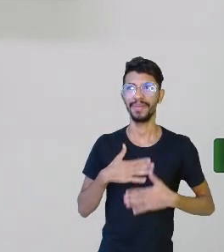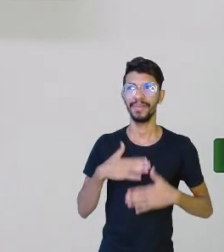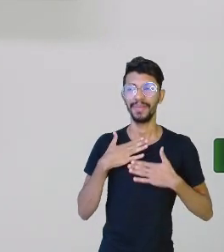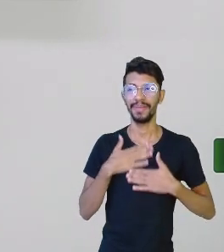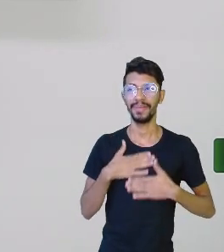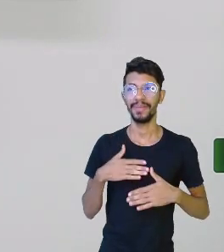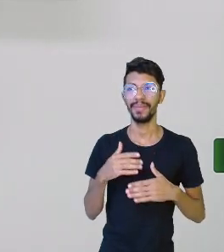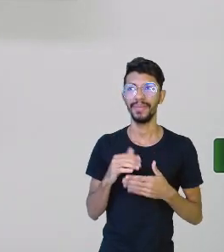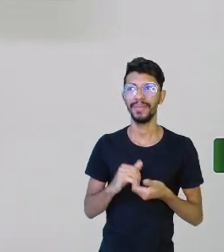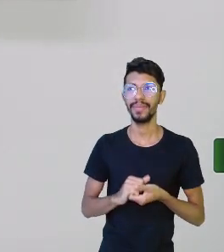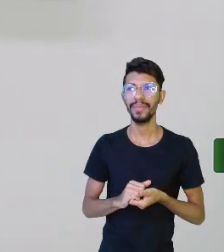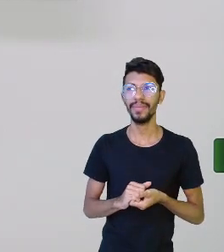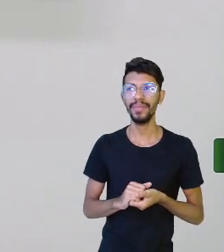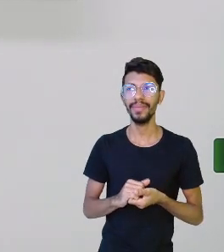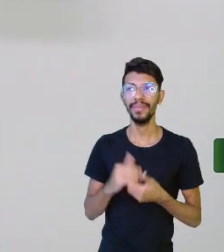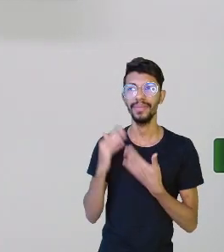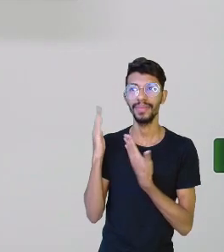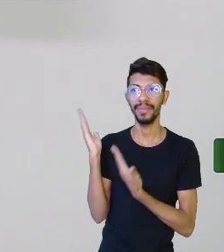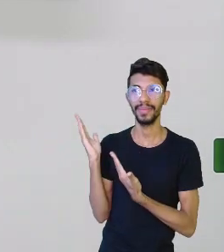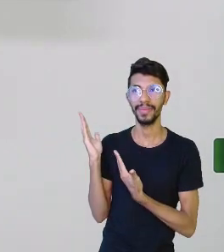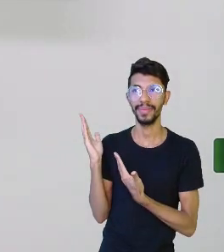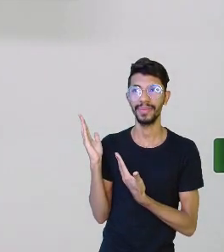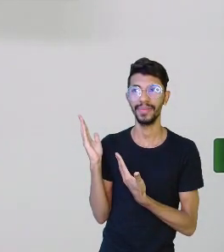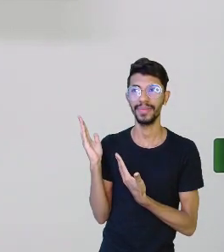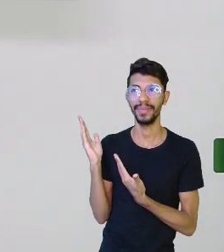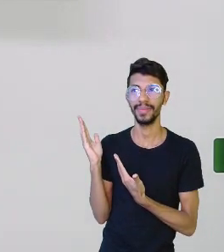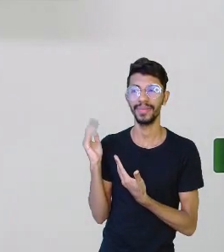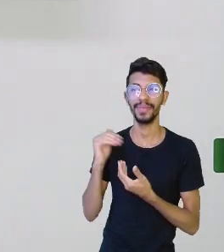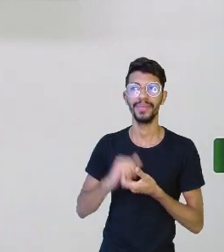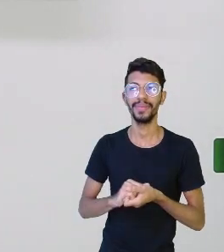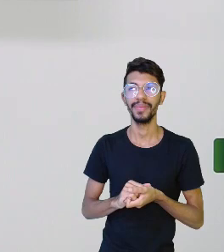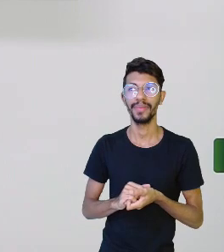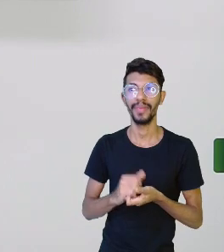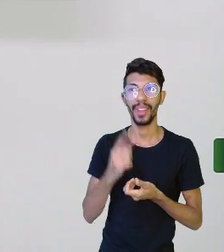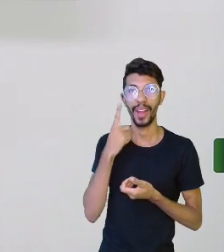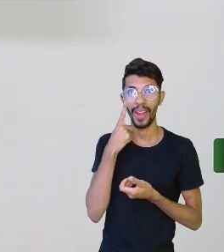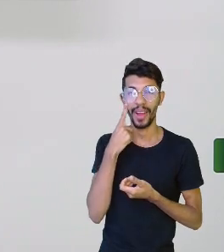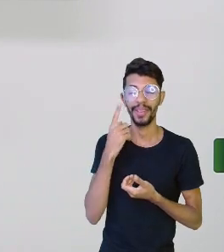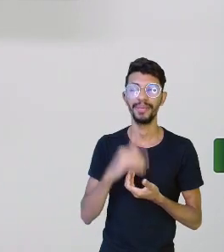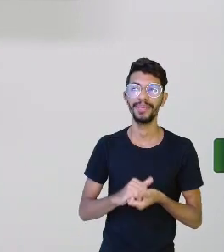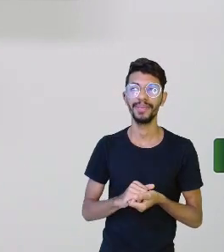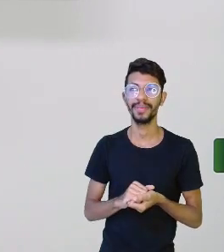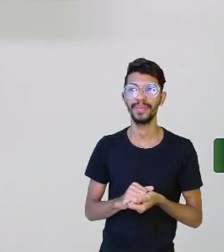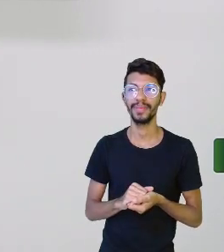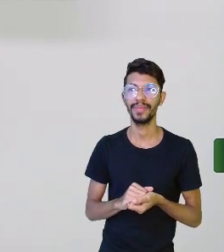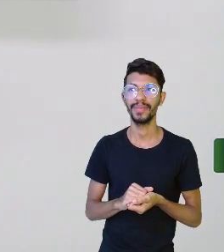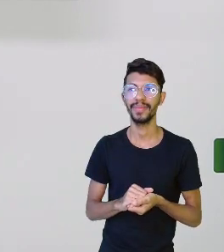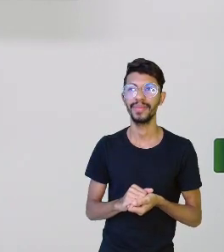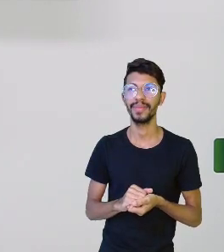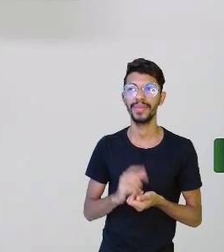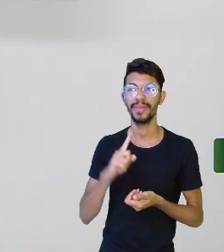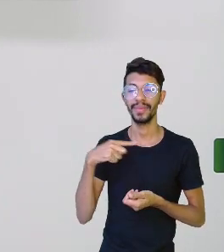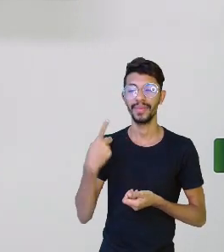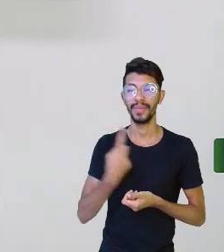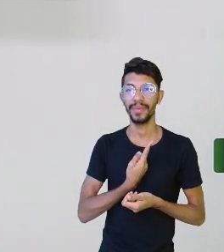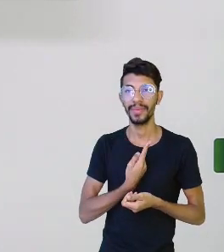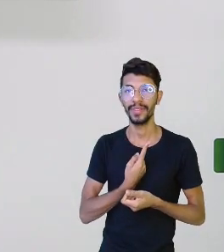bem. Vamos ver. Pronto. Olha bem. Nós estamos